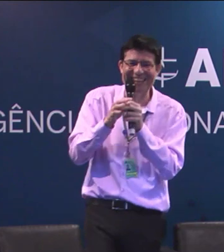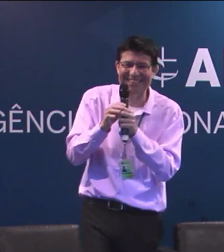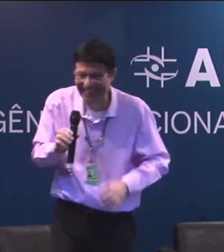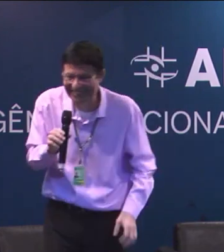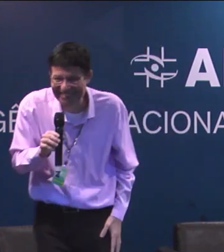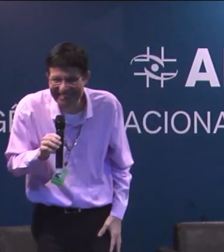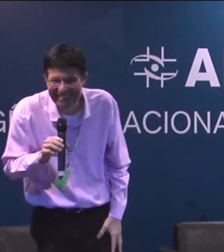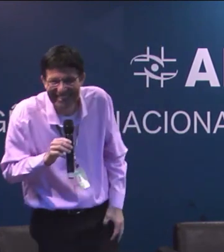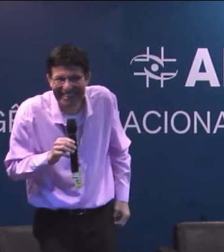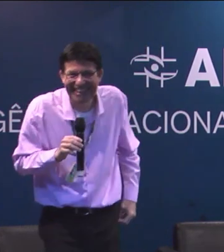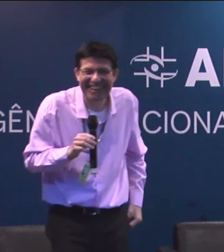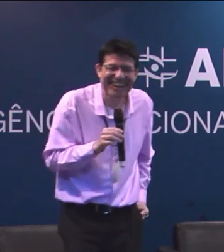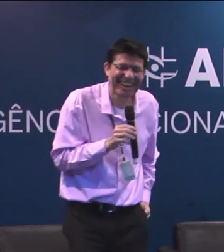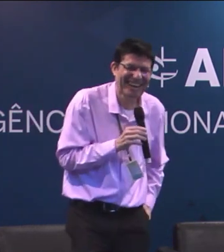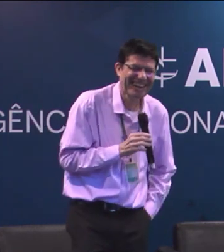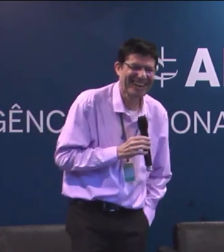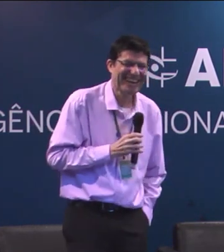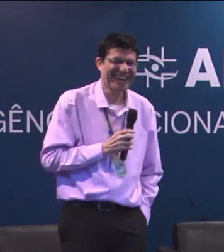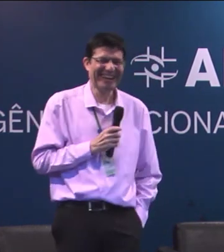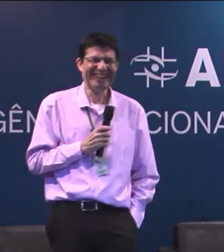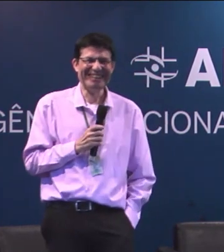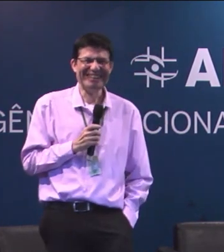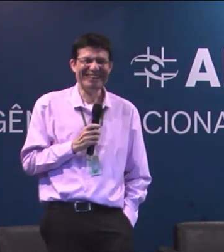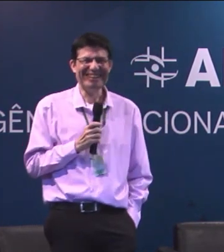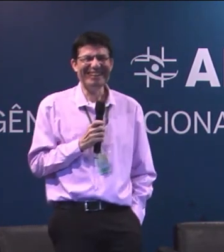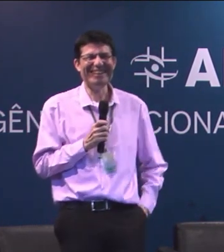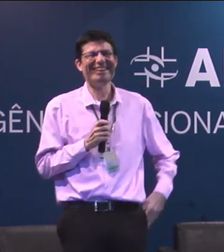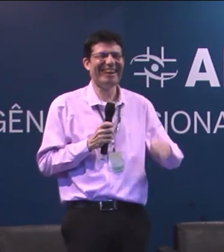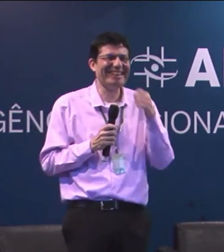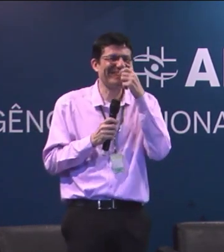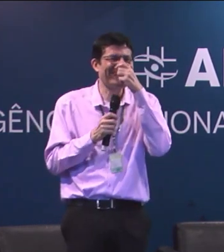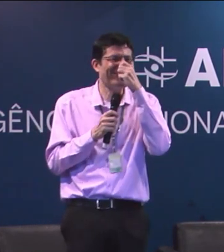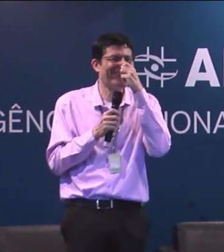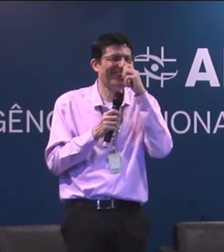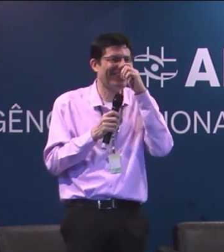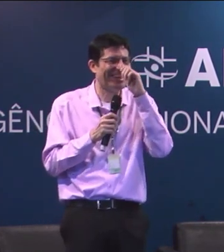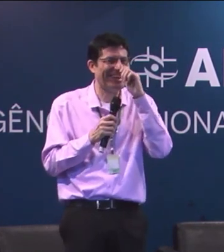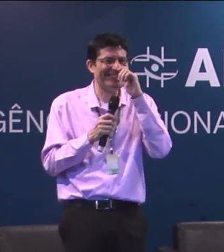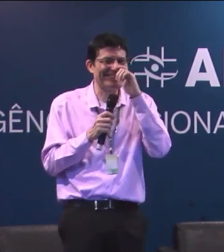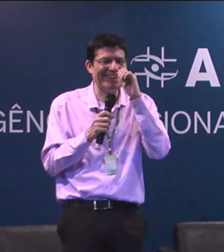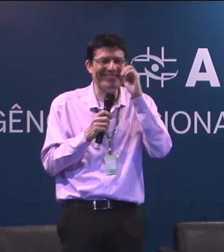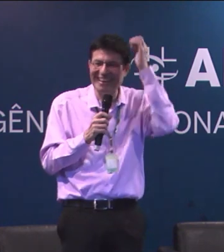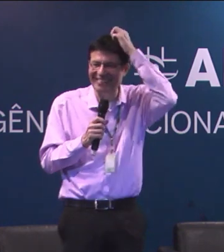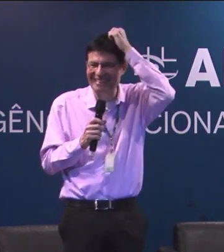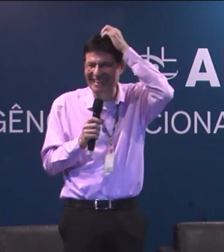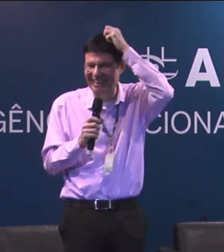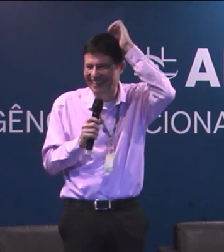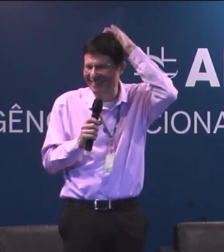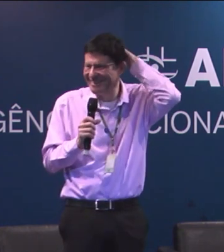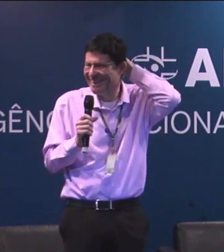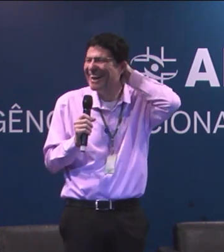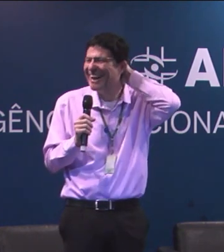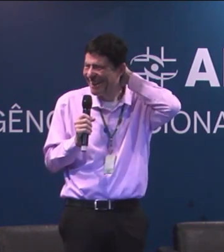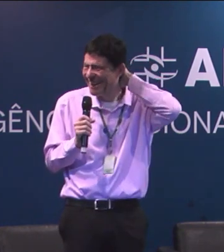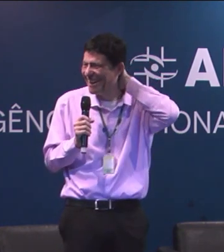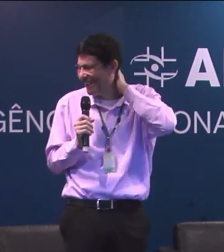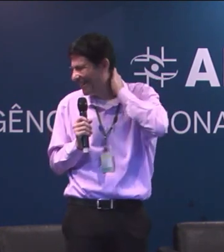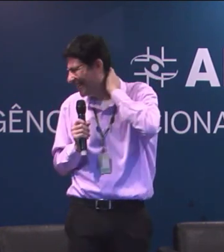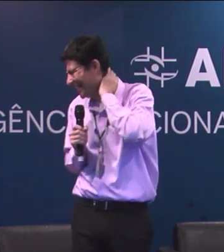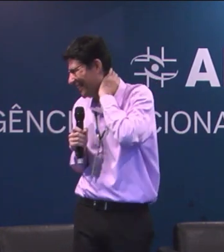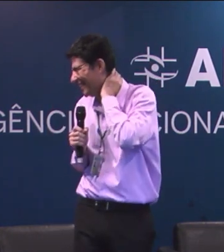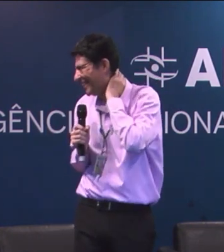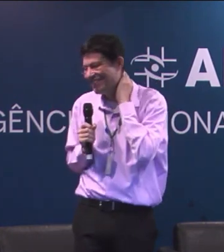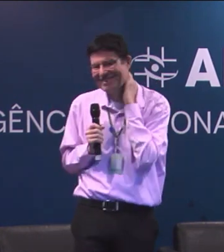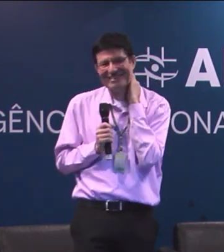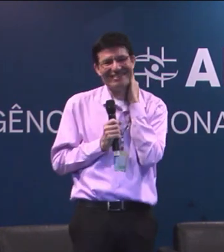Geraldo. Essa foi muito boa, gostei. Essa é boa levar, hashtag me leva geral. É,